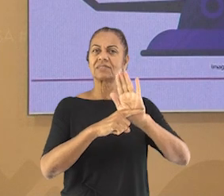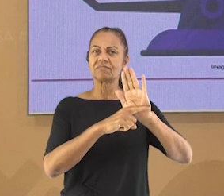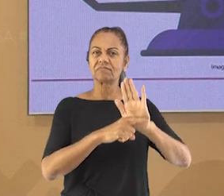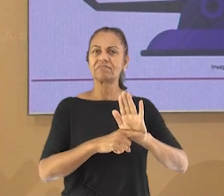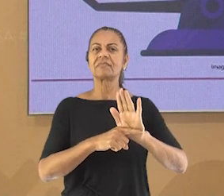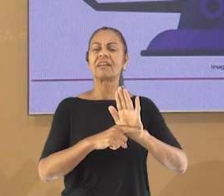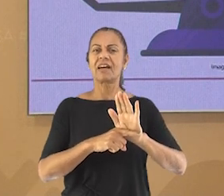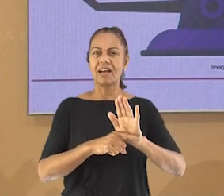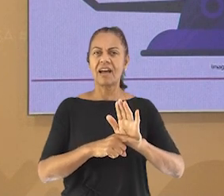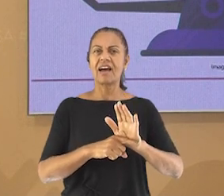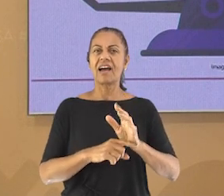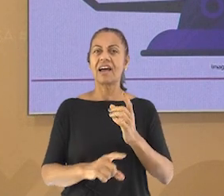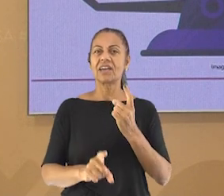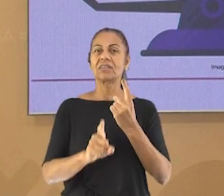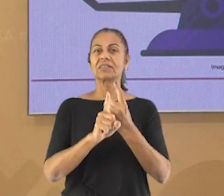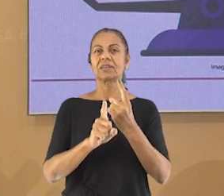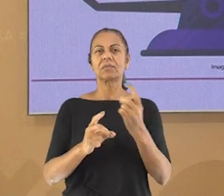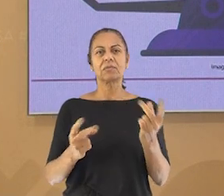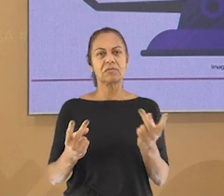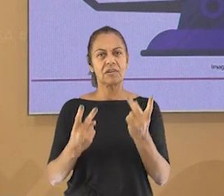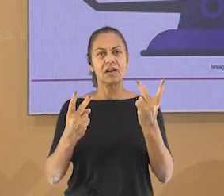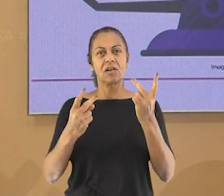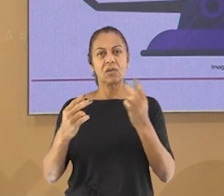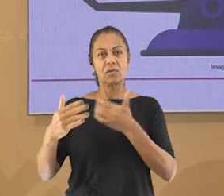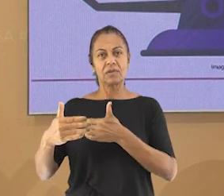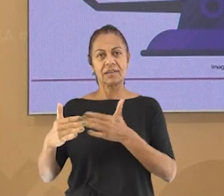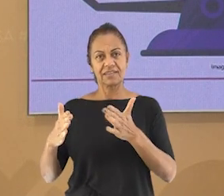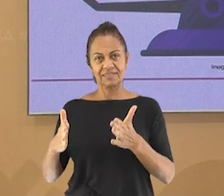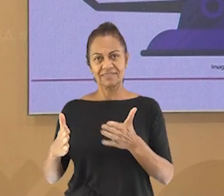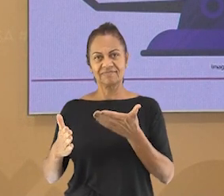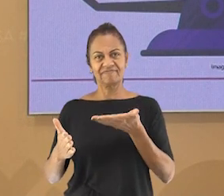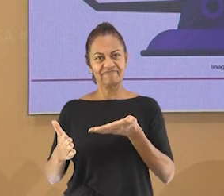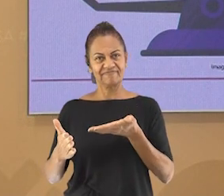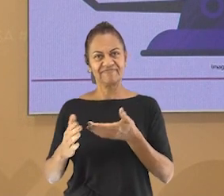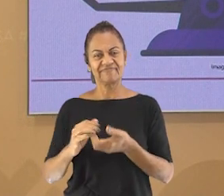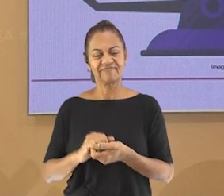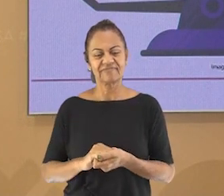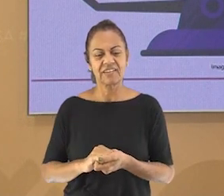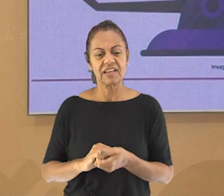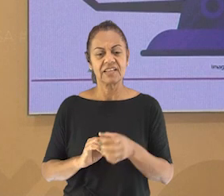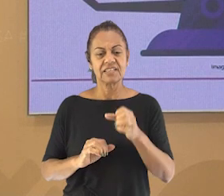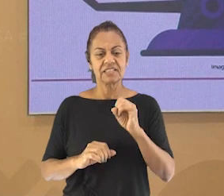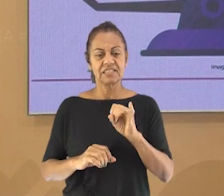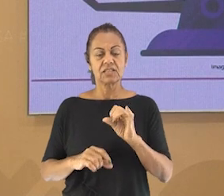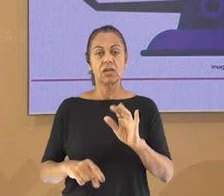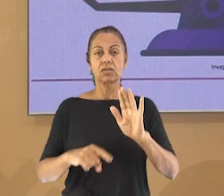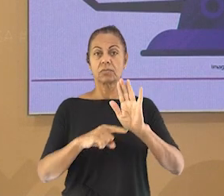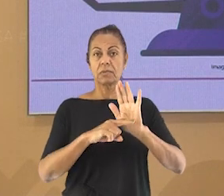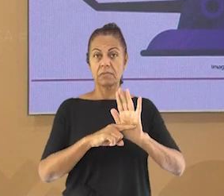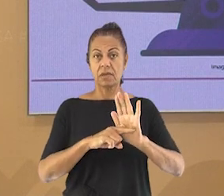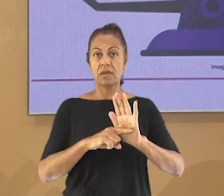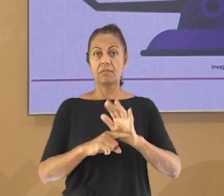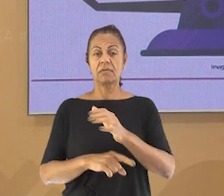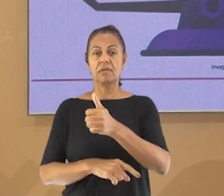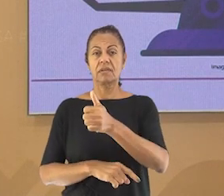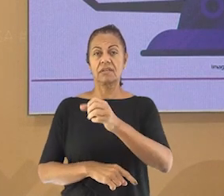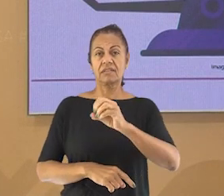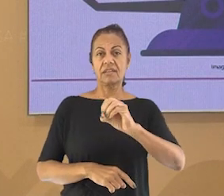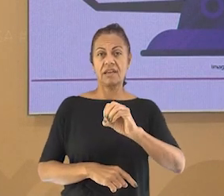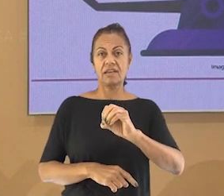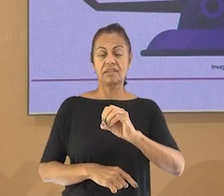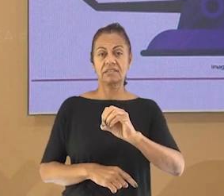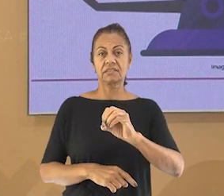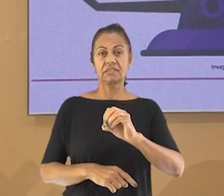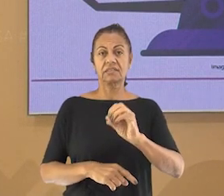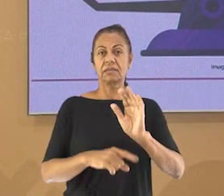eles e chegaremos no valor da massa da caixa. Assim, se nós subtrairmos